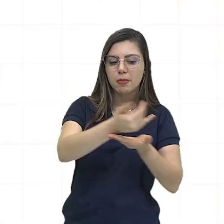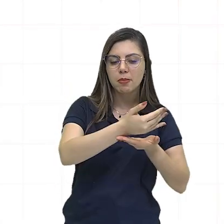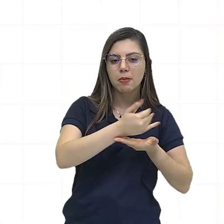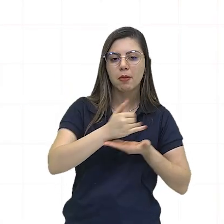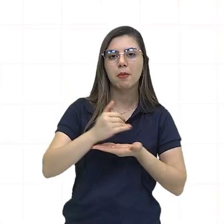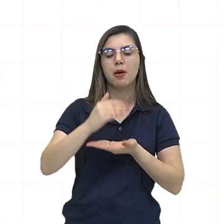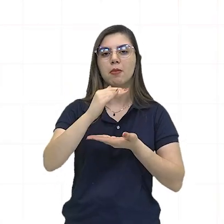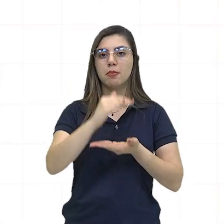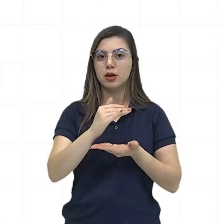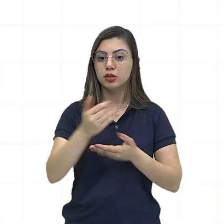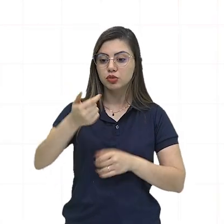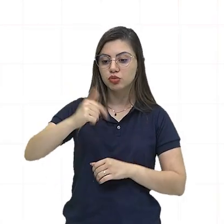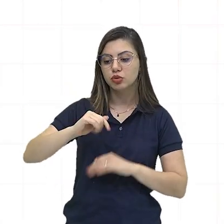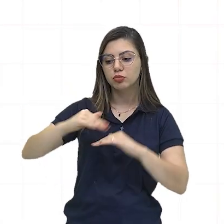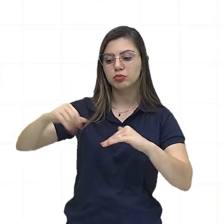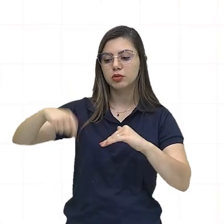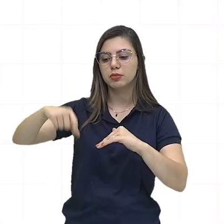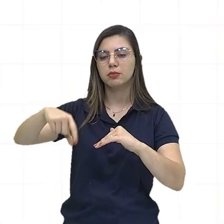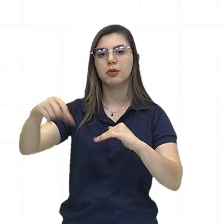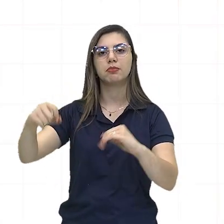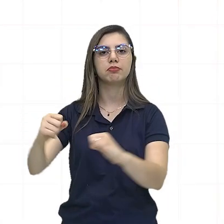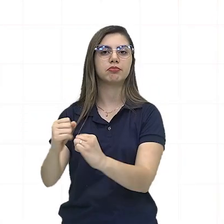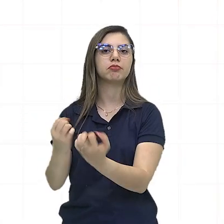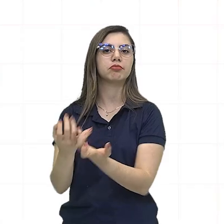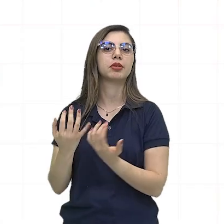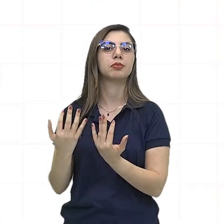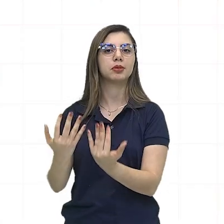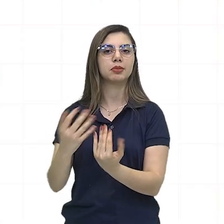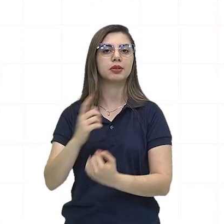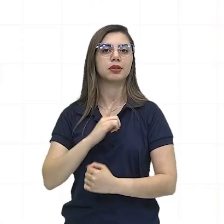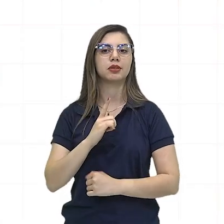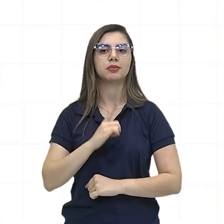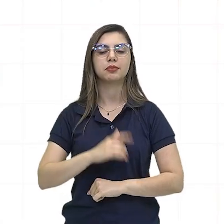que nós vamos verificar que,